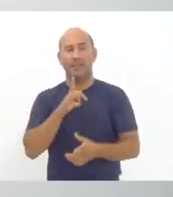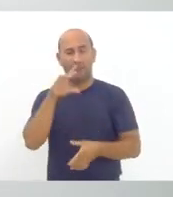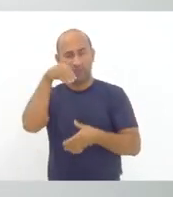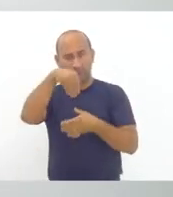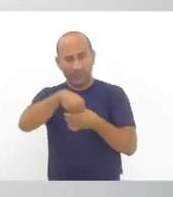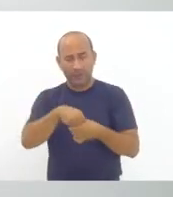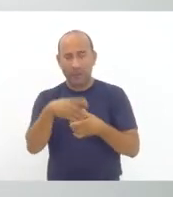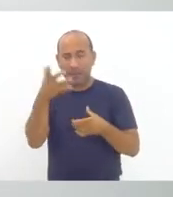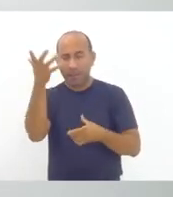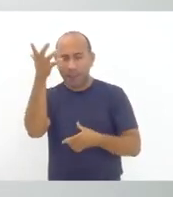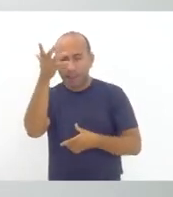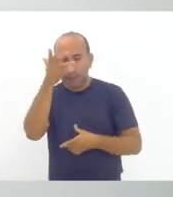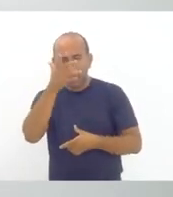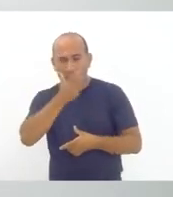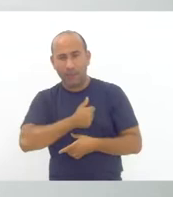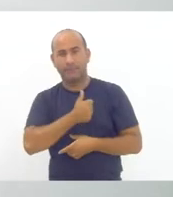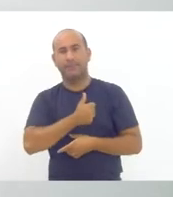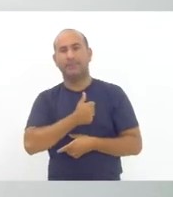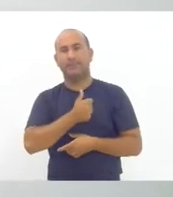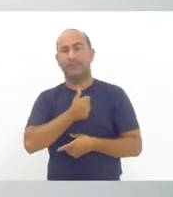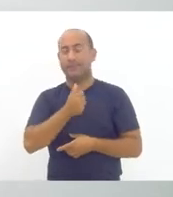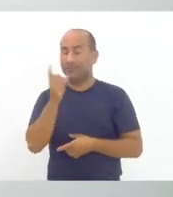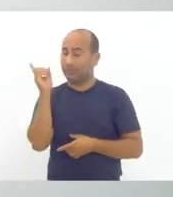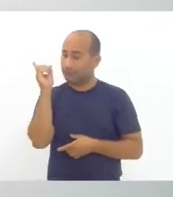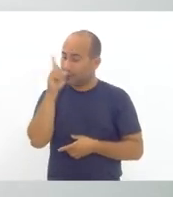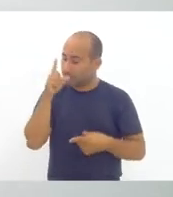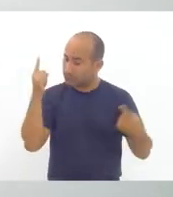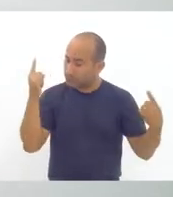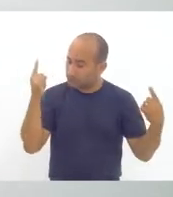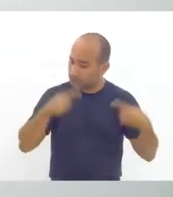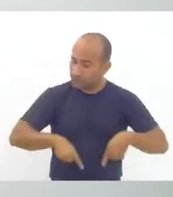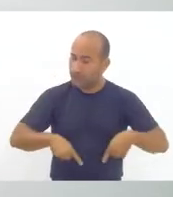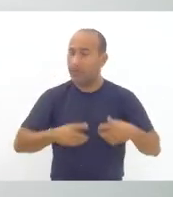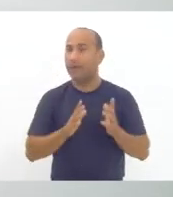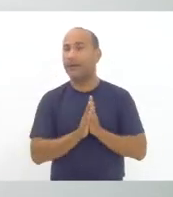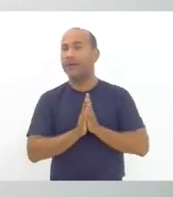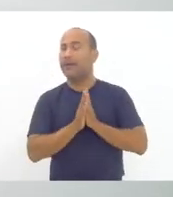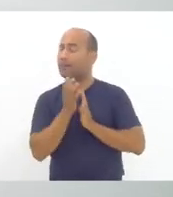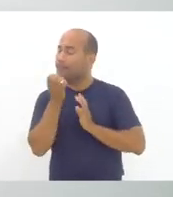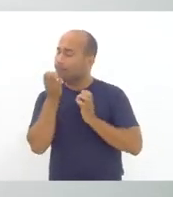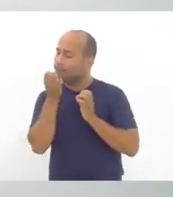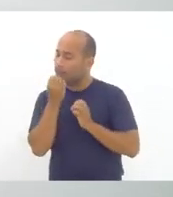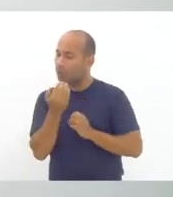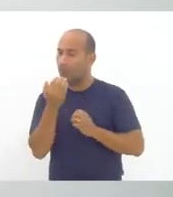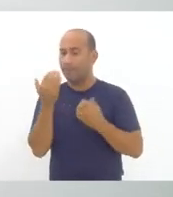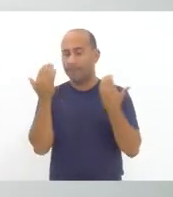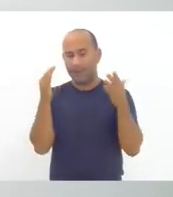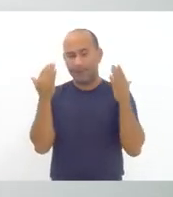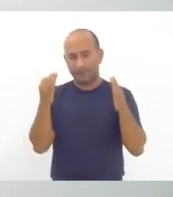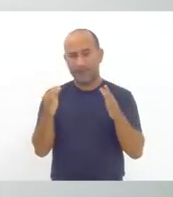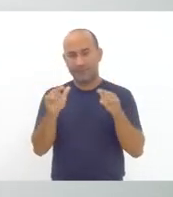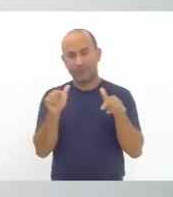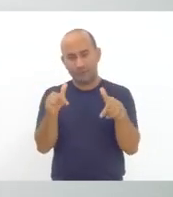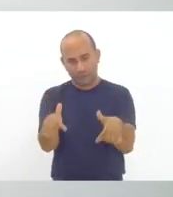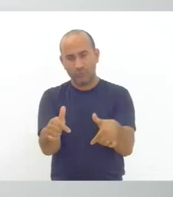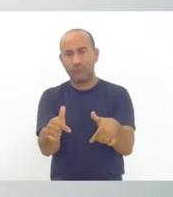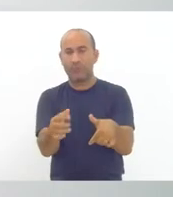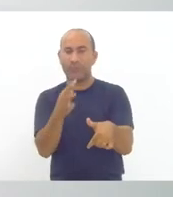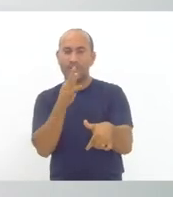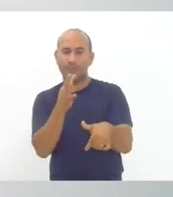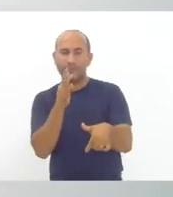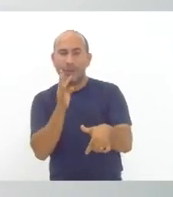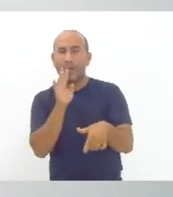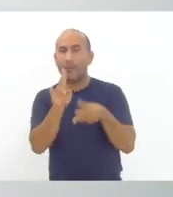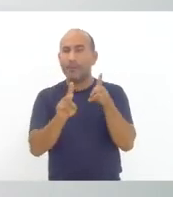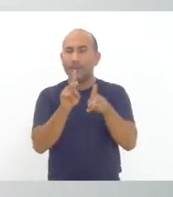linda numa disputa muito difícil então parabenizar deputada Marta Rocha pela atuação é um justo reconhecimento da